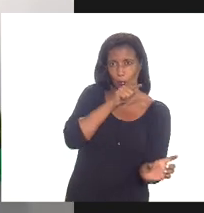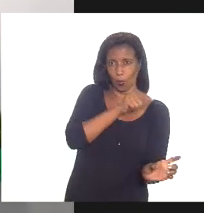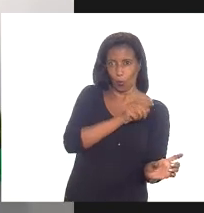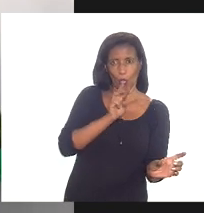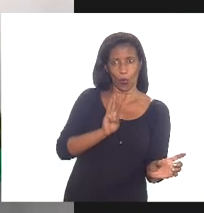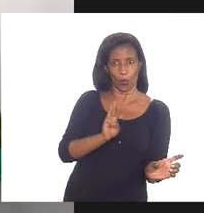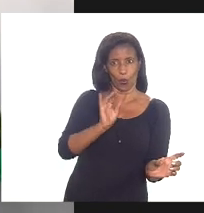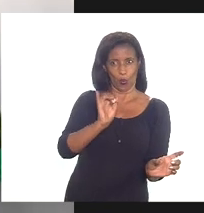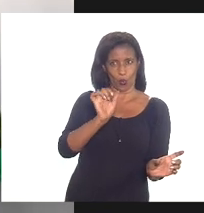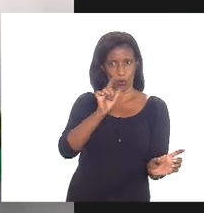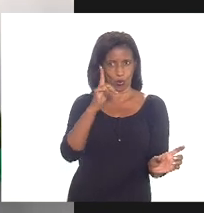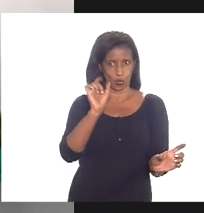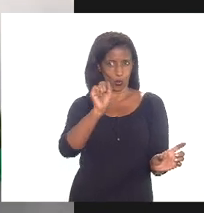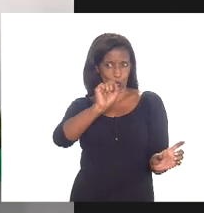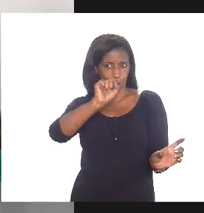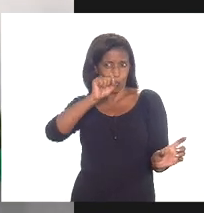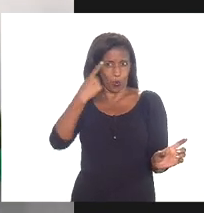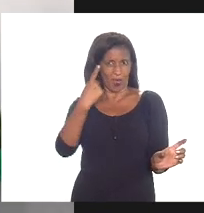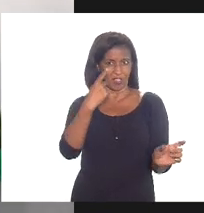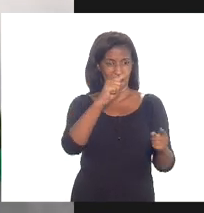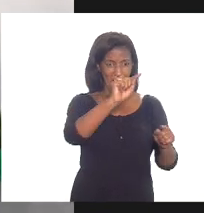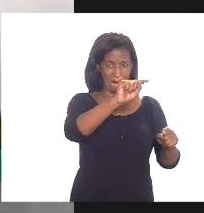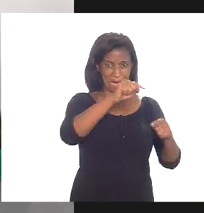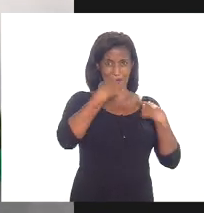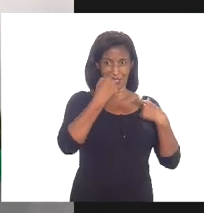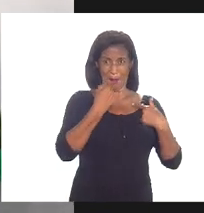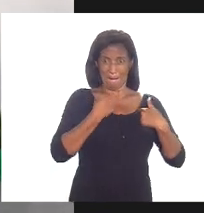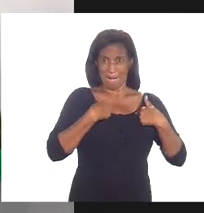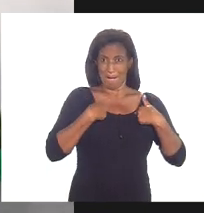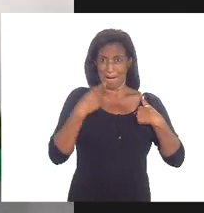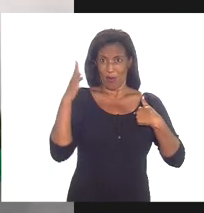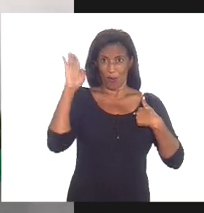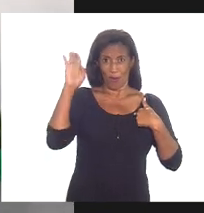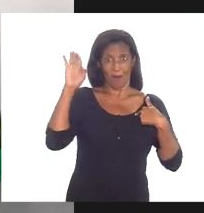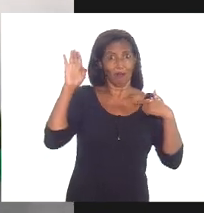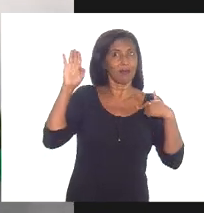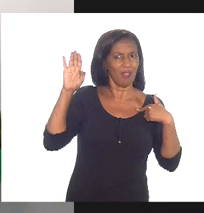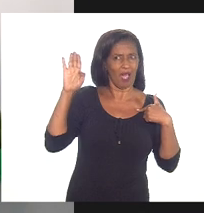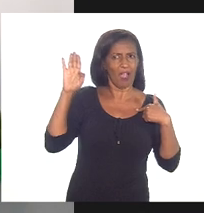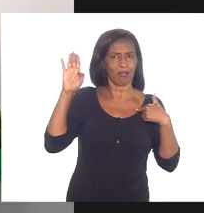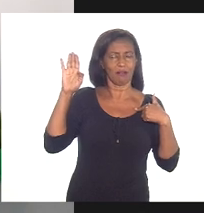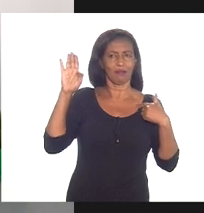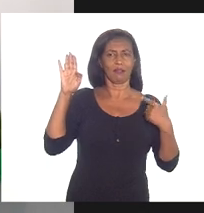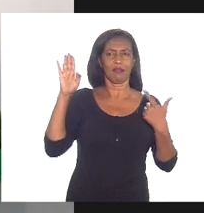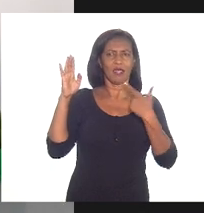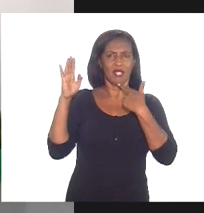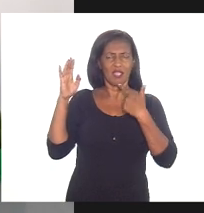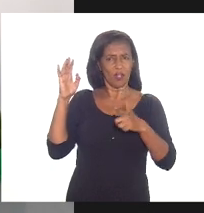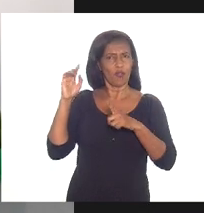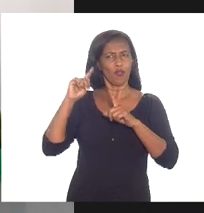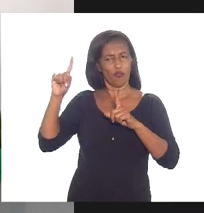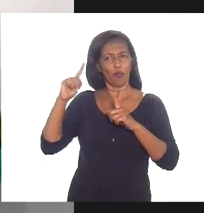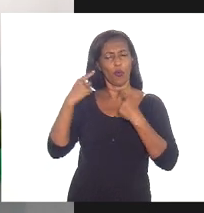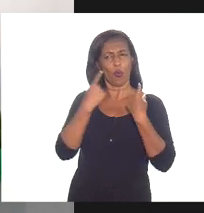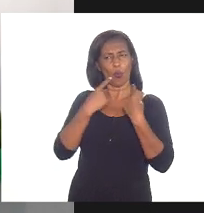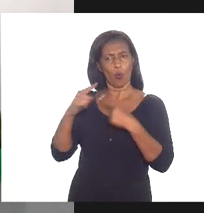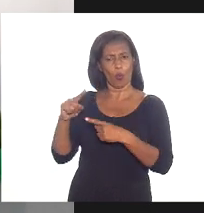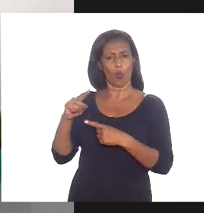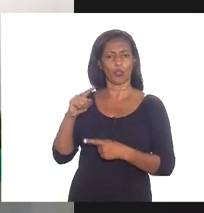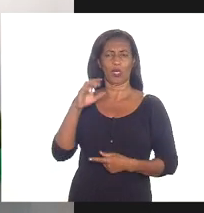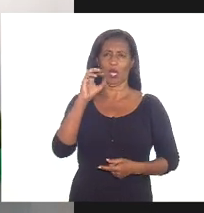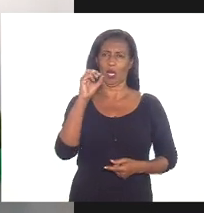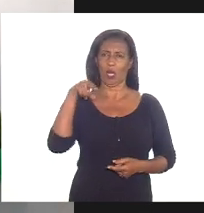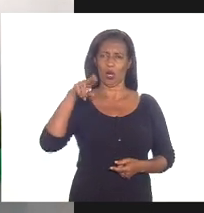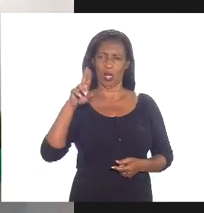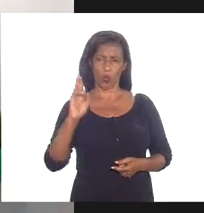Witzel ameaçando o meu mandato porque o denunciei na ONU e na OEA por conta da sua política